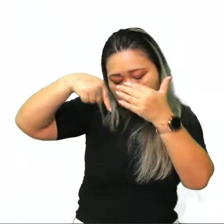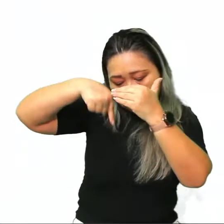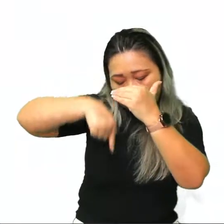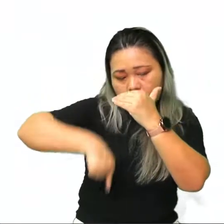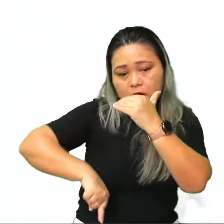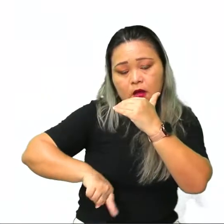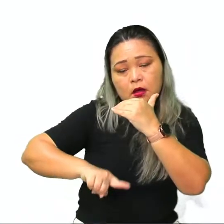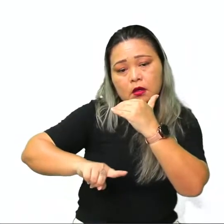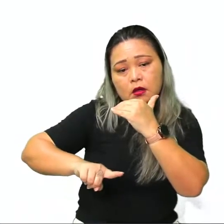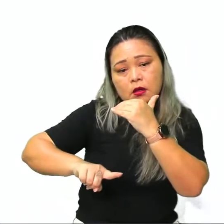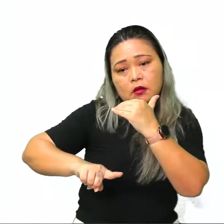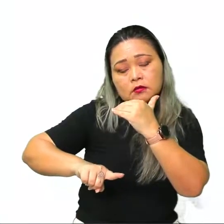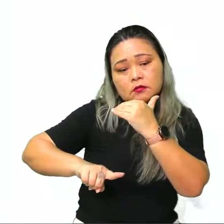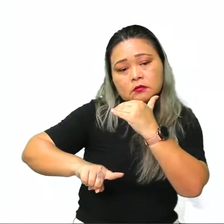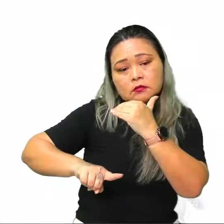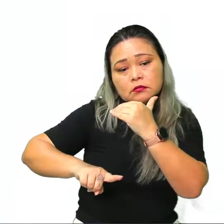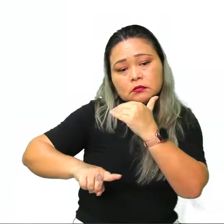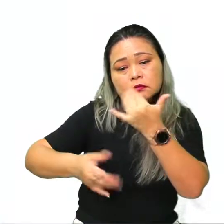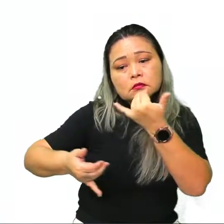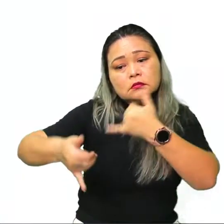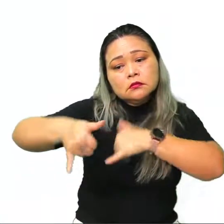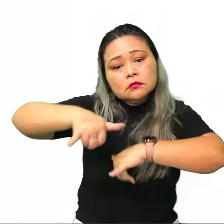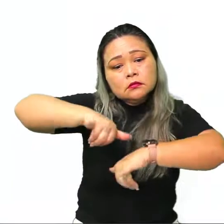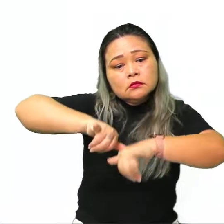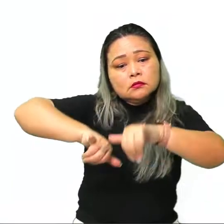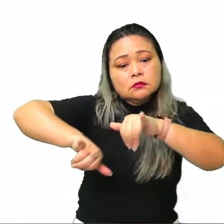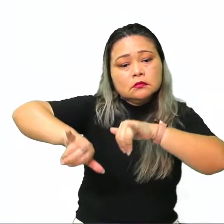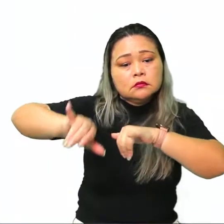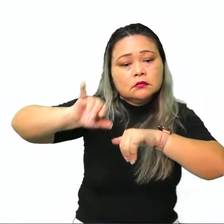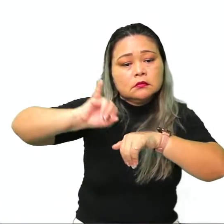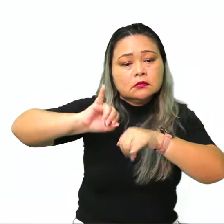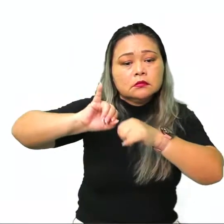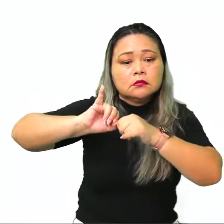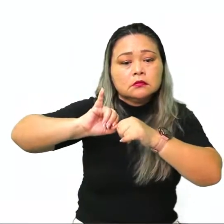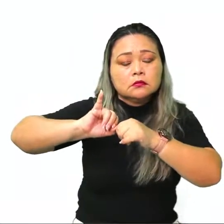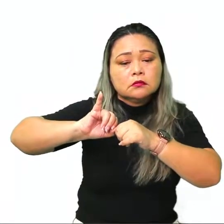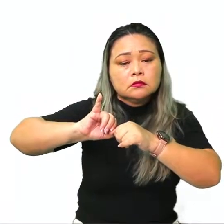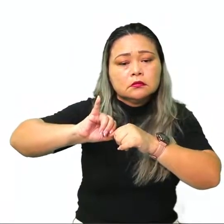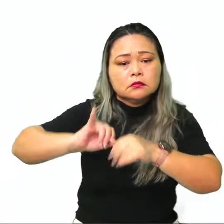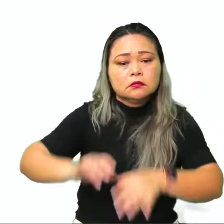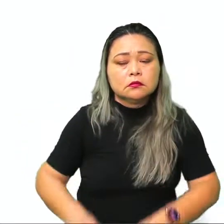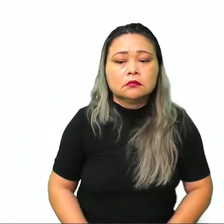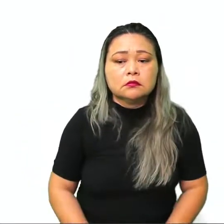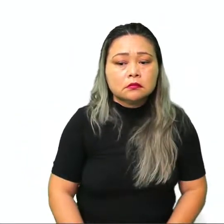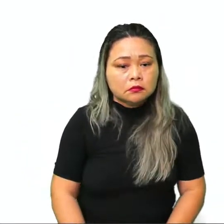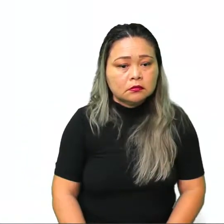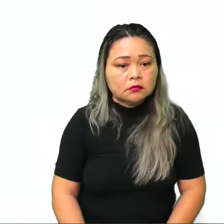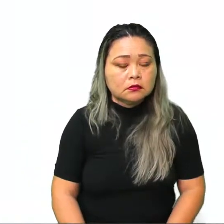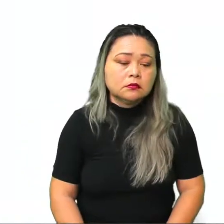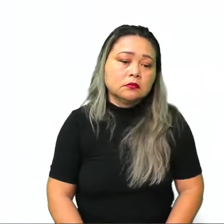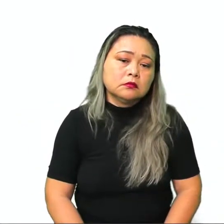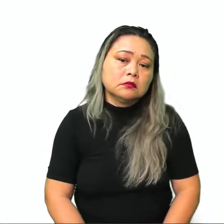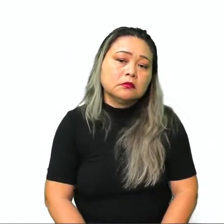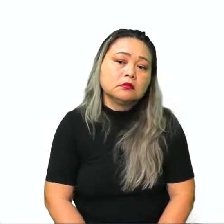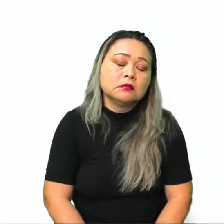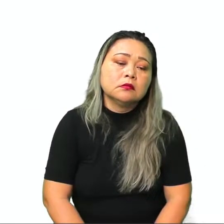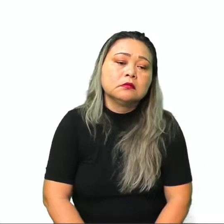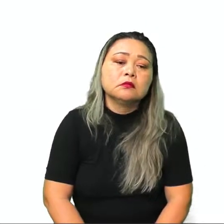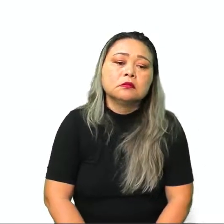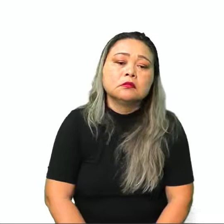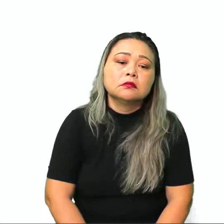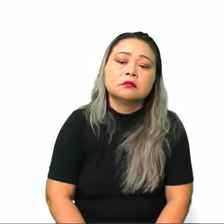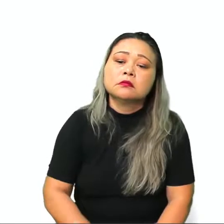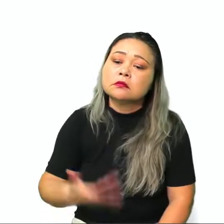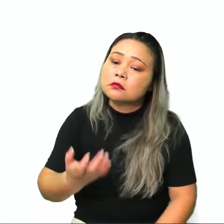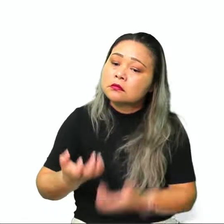vão realizar um processo chamado de quimiossíntese, né? Ele está dando até uma dica ali, mas vamos lá. Então,